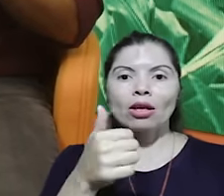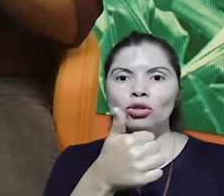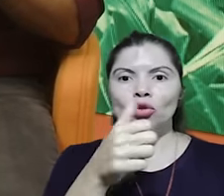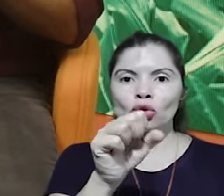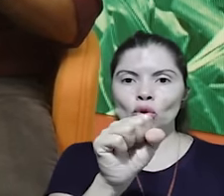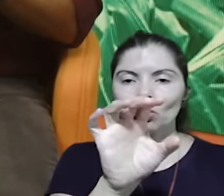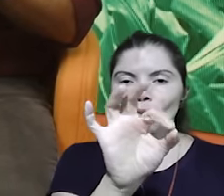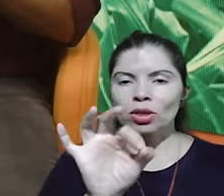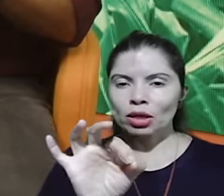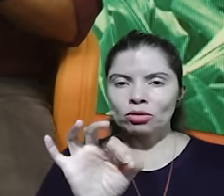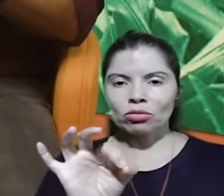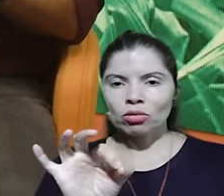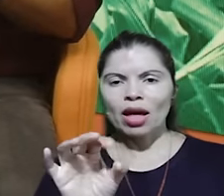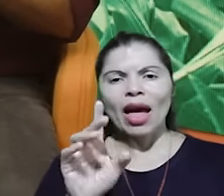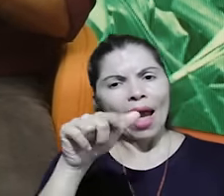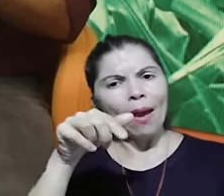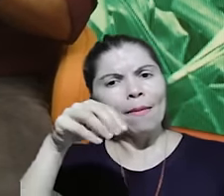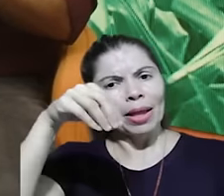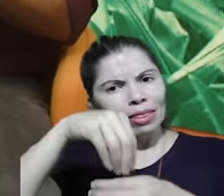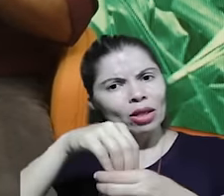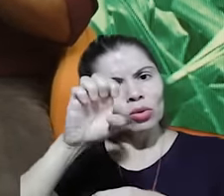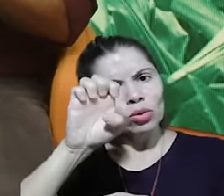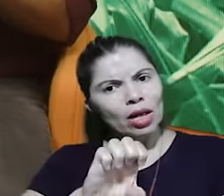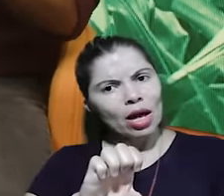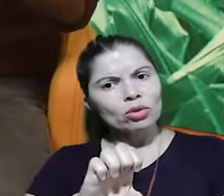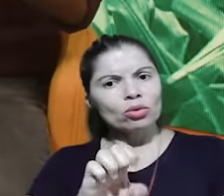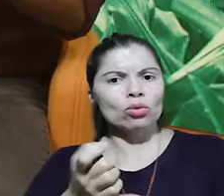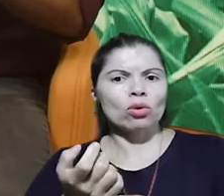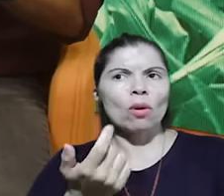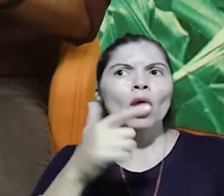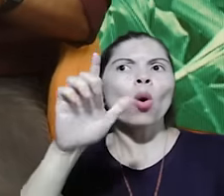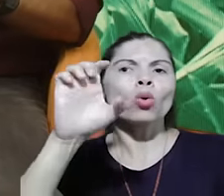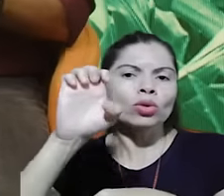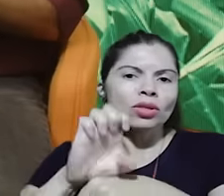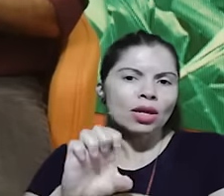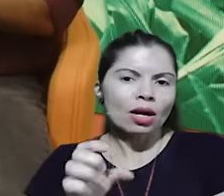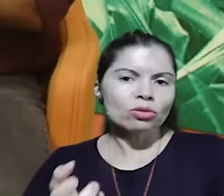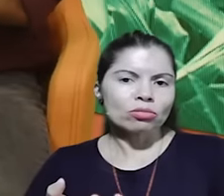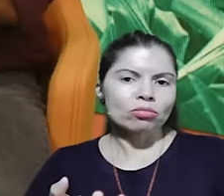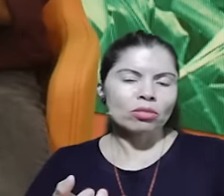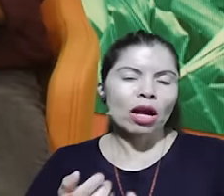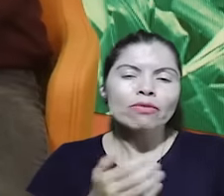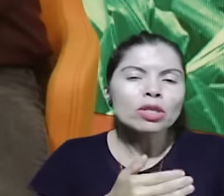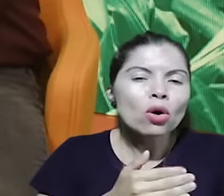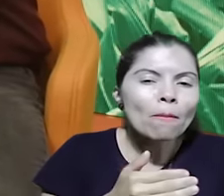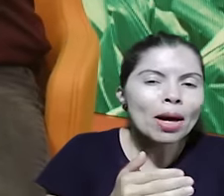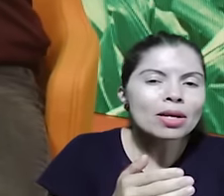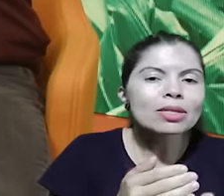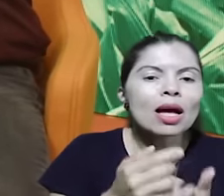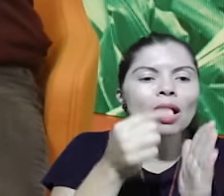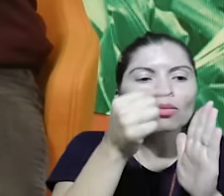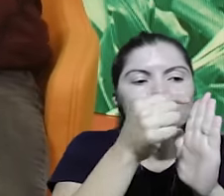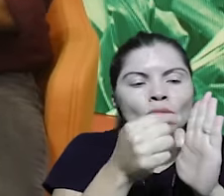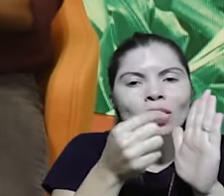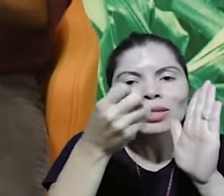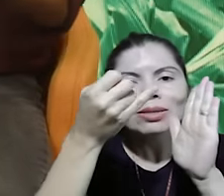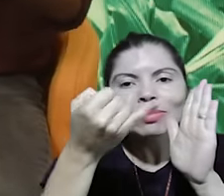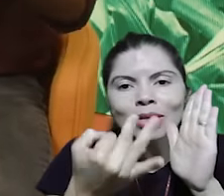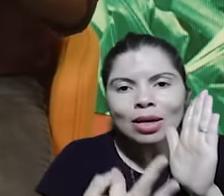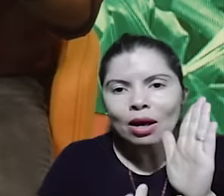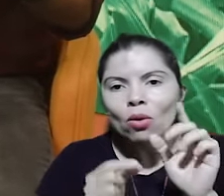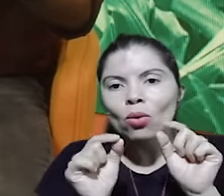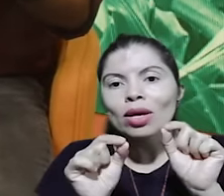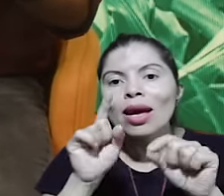outro estado ela é dentro do estado é alíquota interna inter estadual então ali você começa a apontar o que que